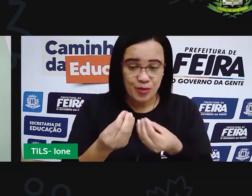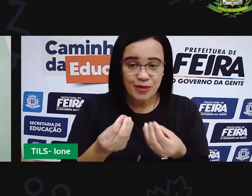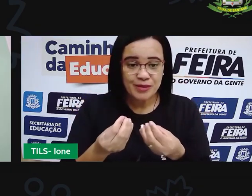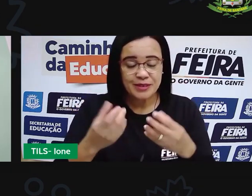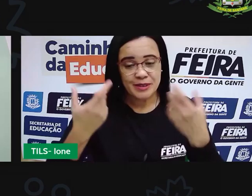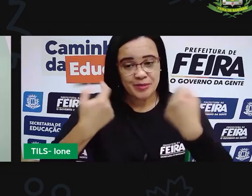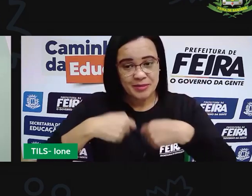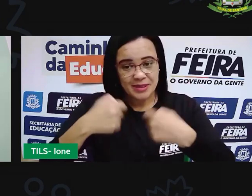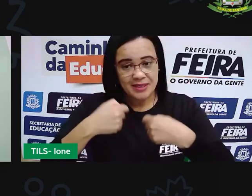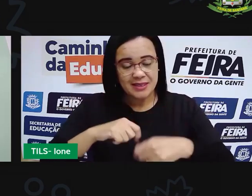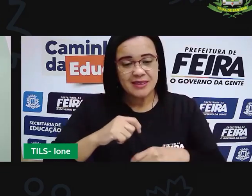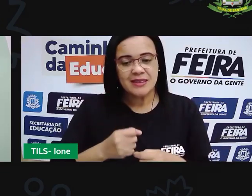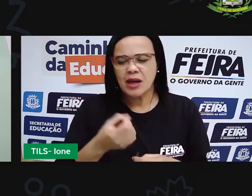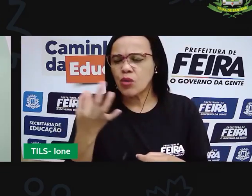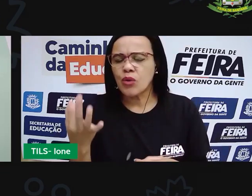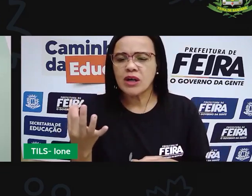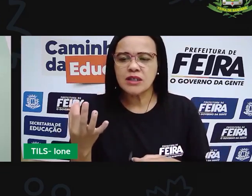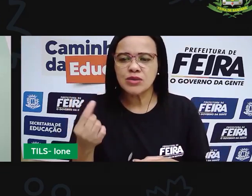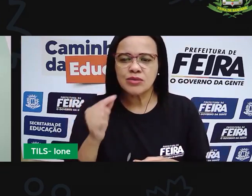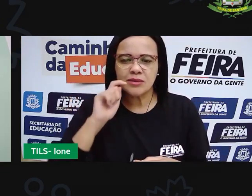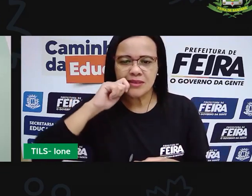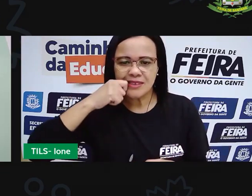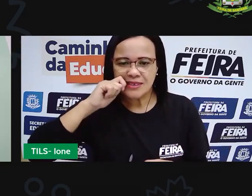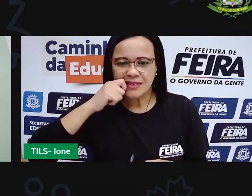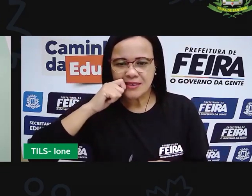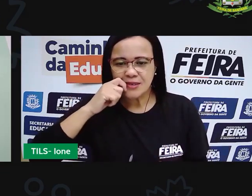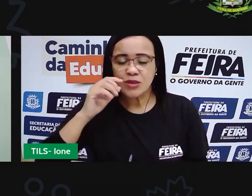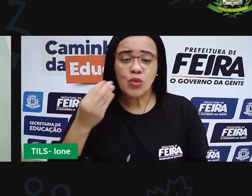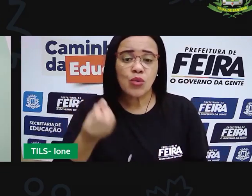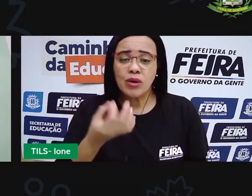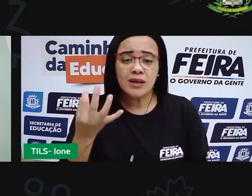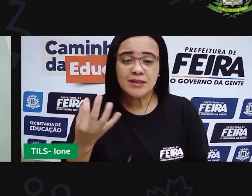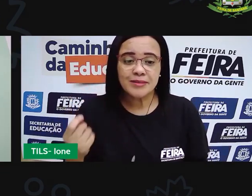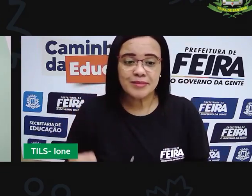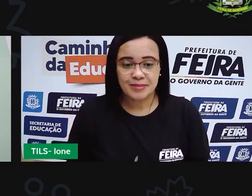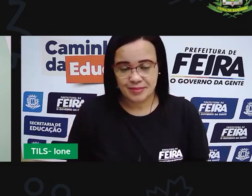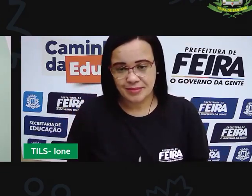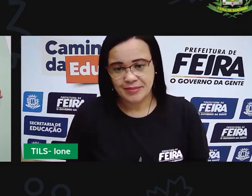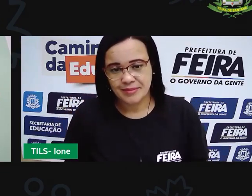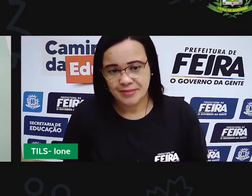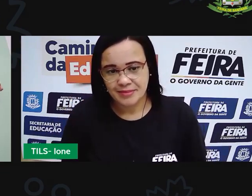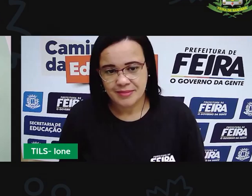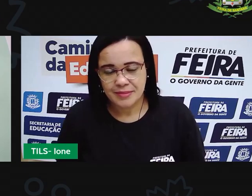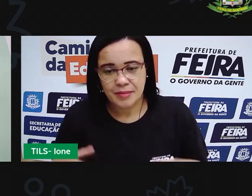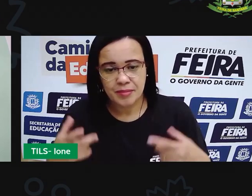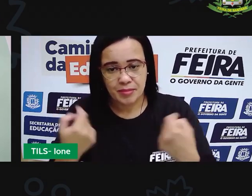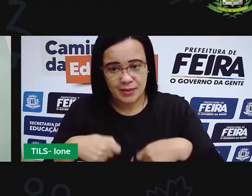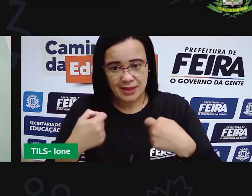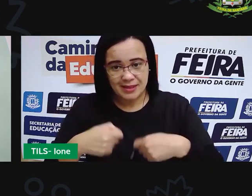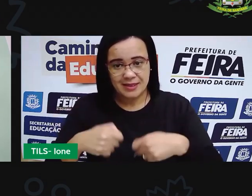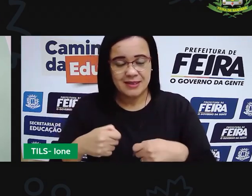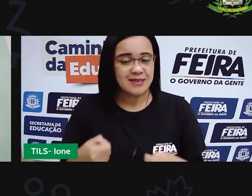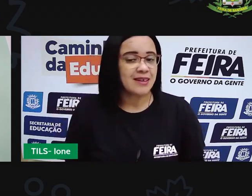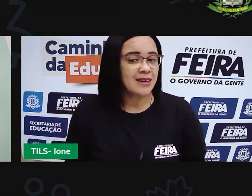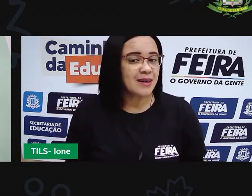desenhos das formas geométricas, tá certo? Vamos fazer um